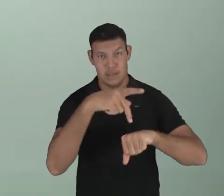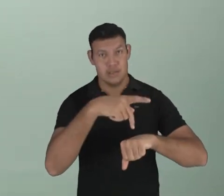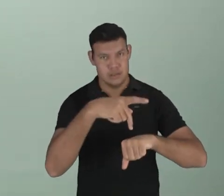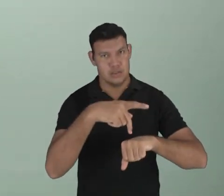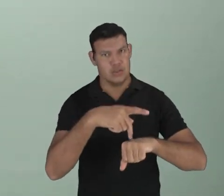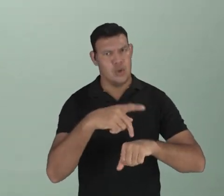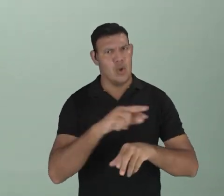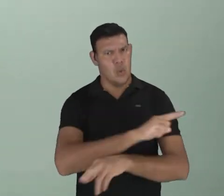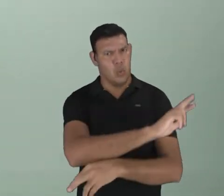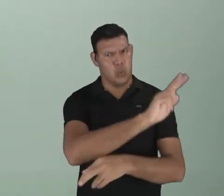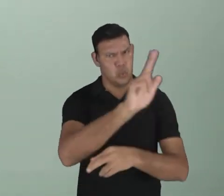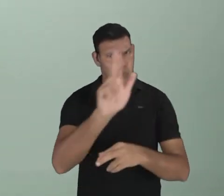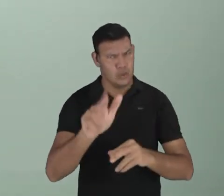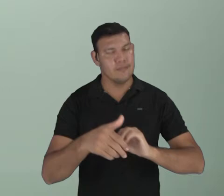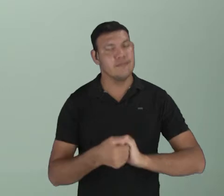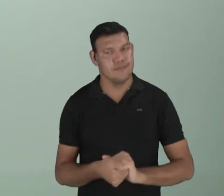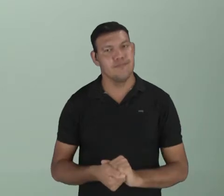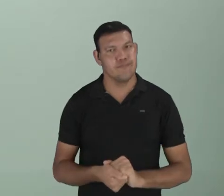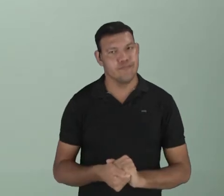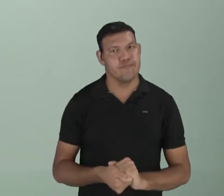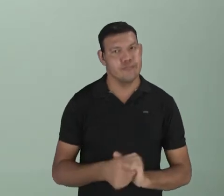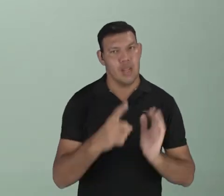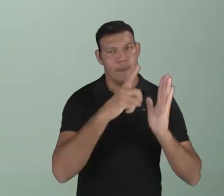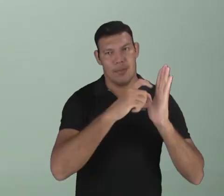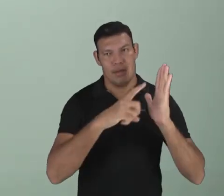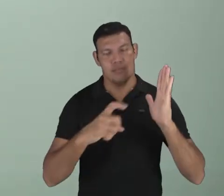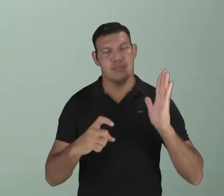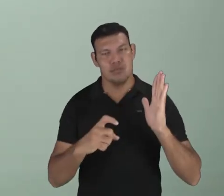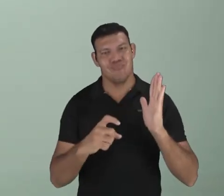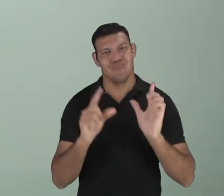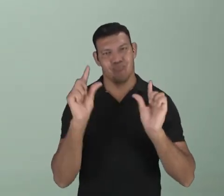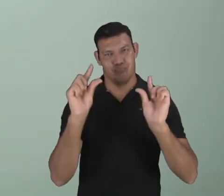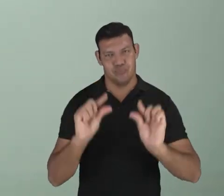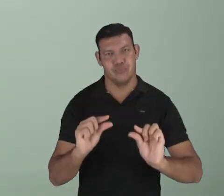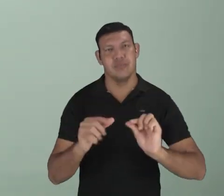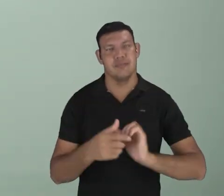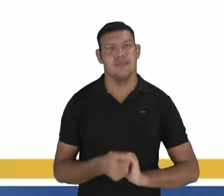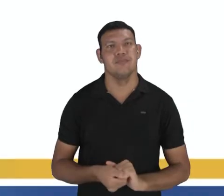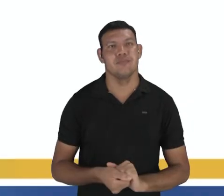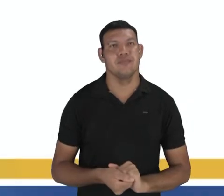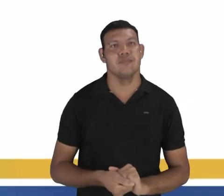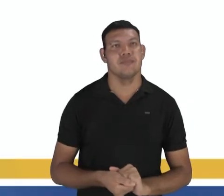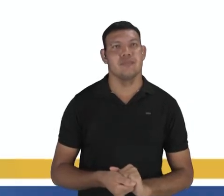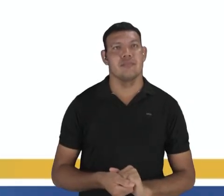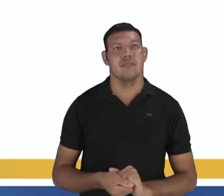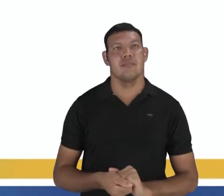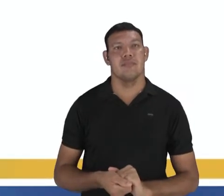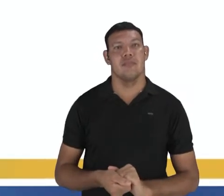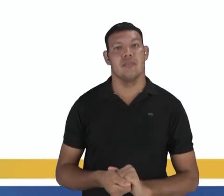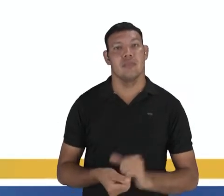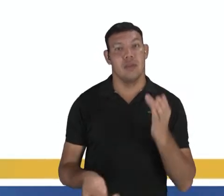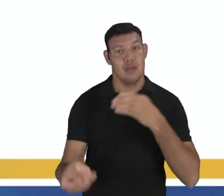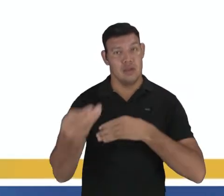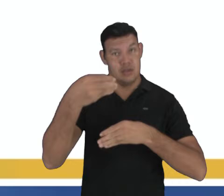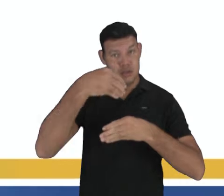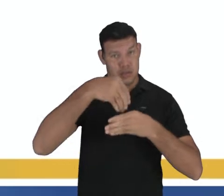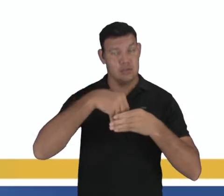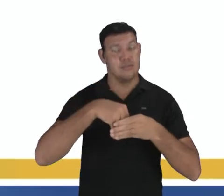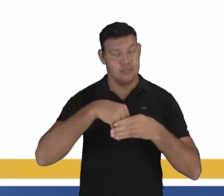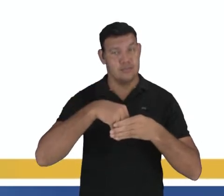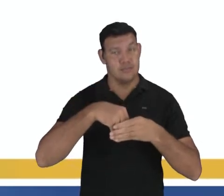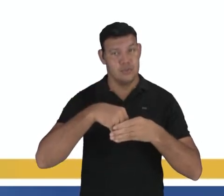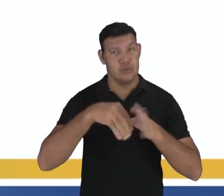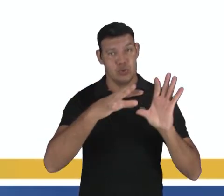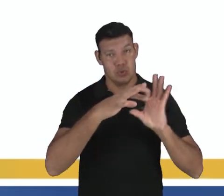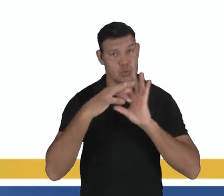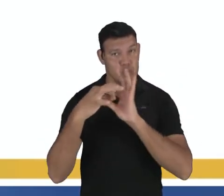bem pequeno, né? Um continente aí que tem 54 países, ok? Pessoal, assim, dentro dessa questão